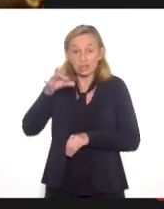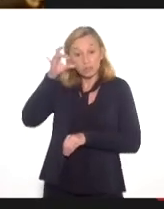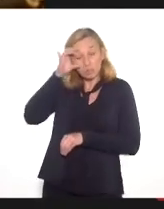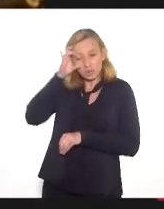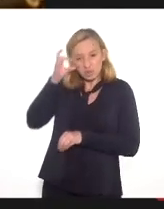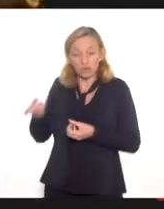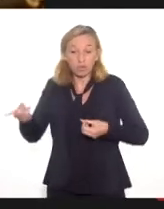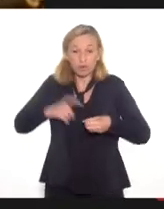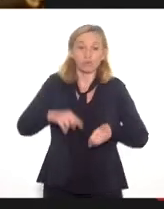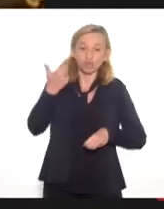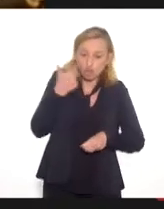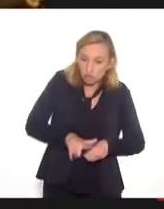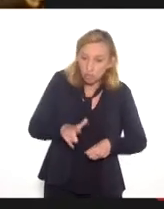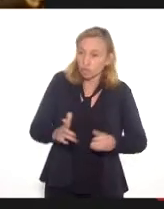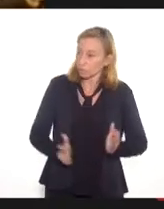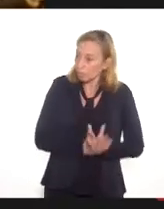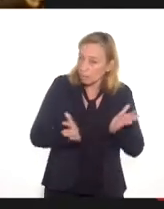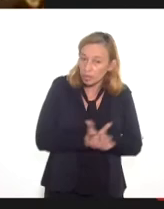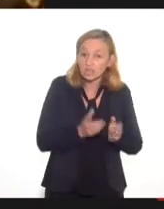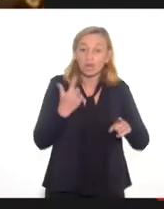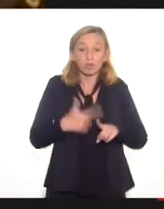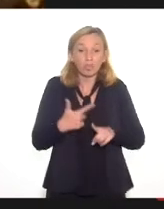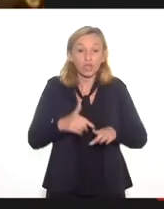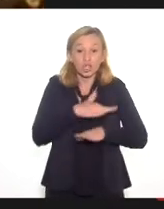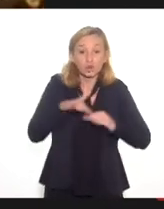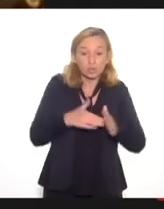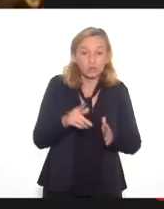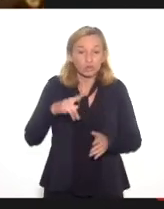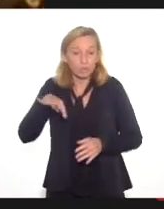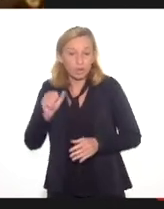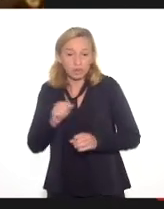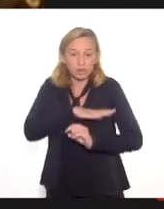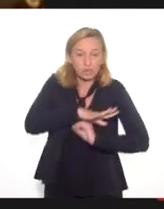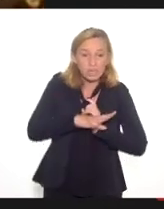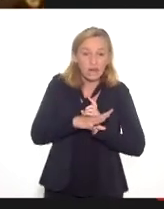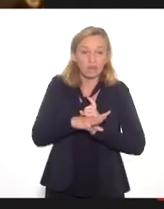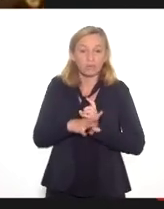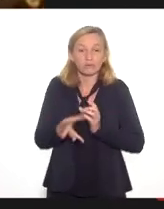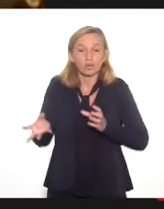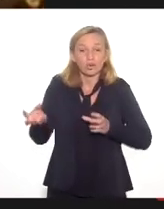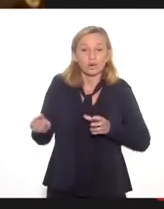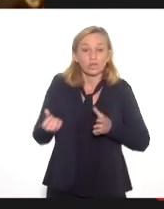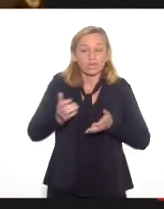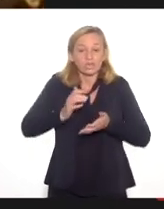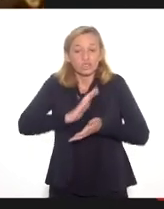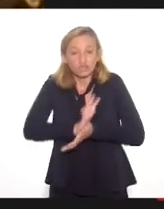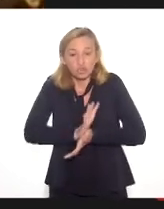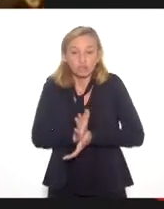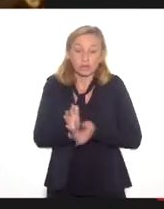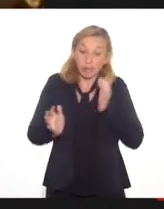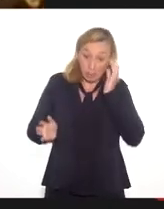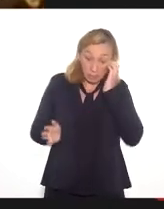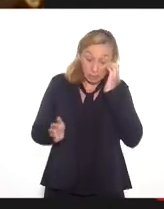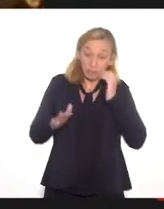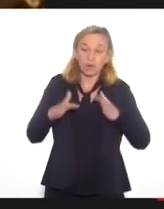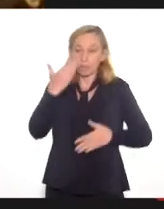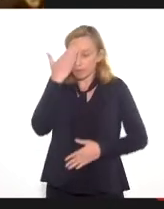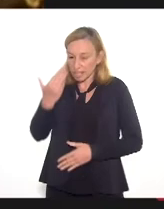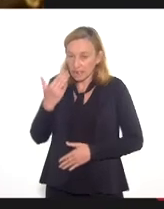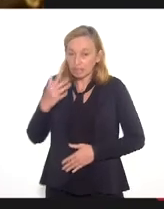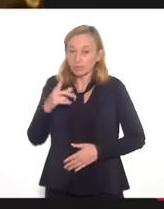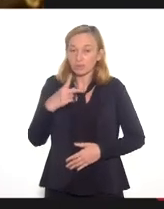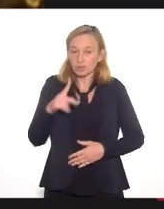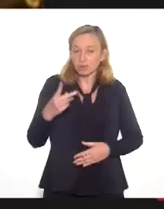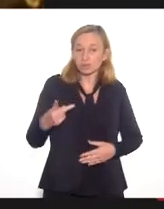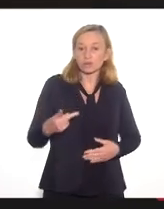da miséria logo em seguida porque todos os programas sociais foram inclusive desarticulados então muito obrigada pela